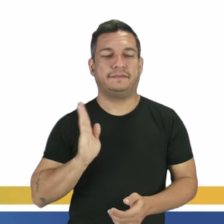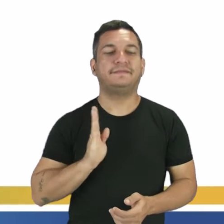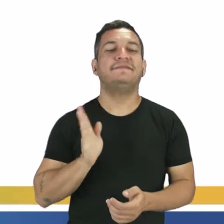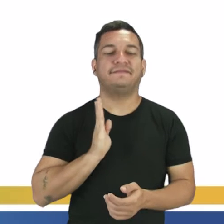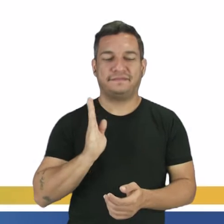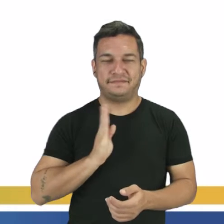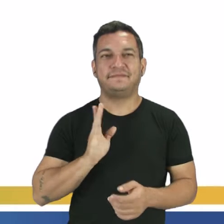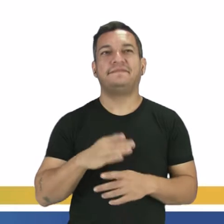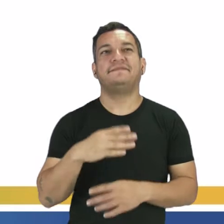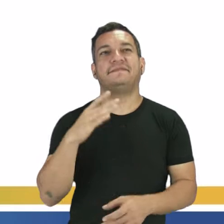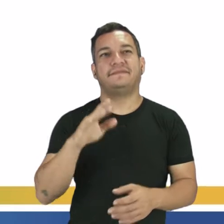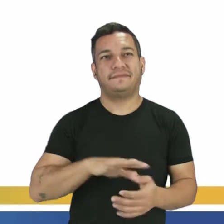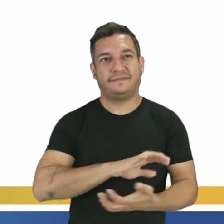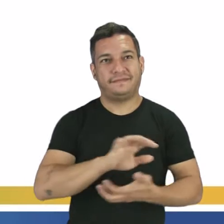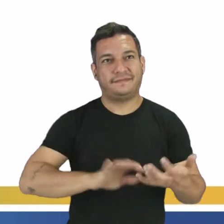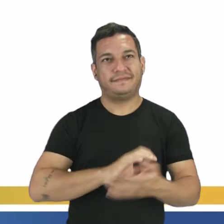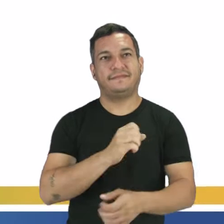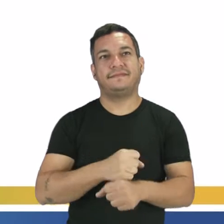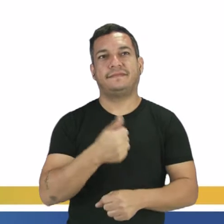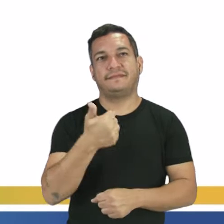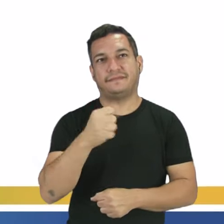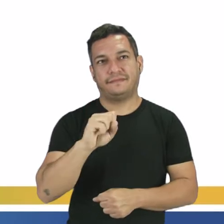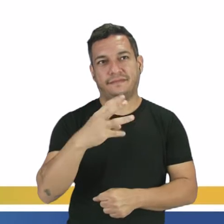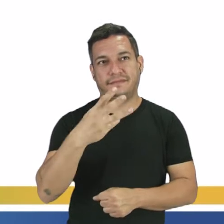Essa Revolução de 1830